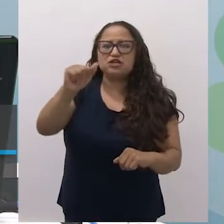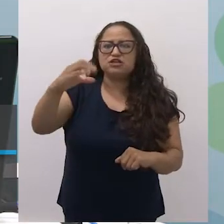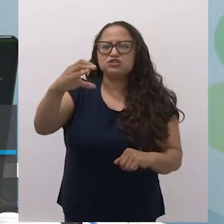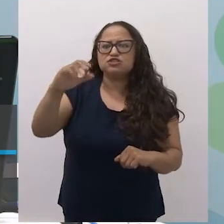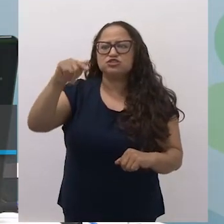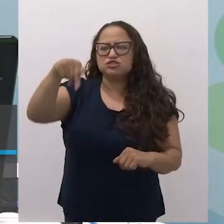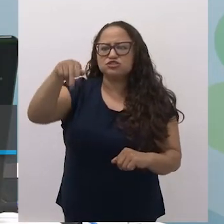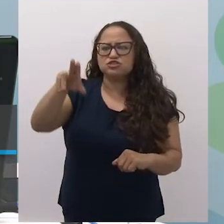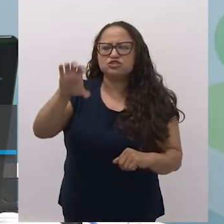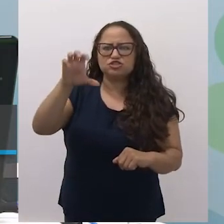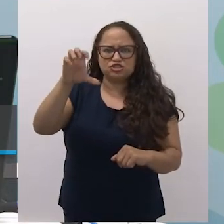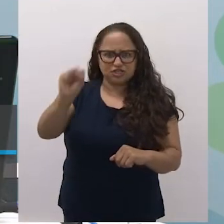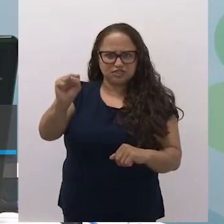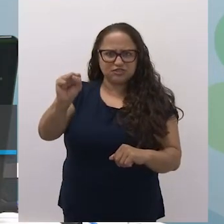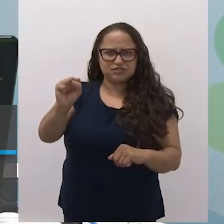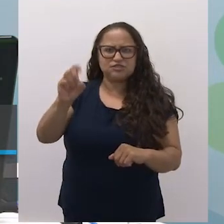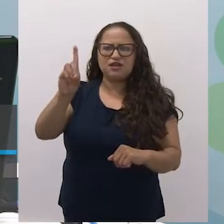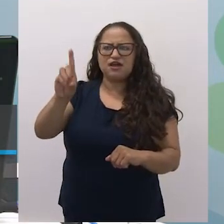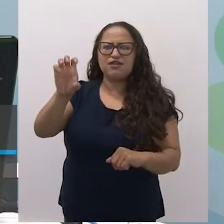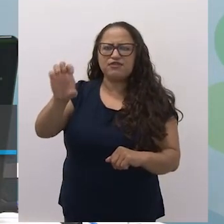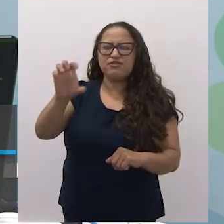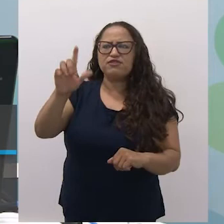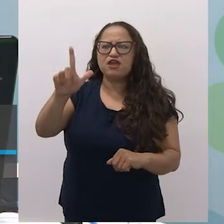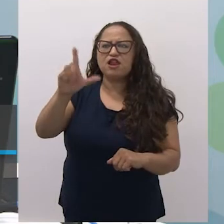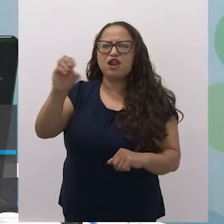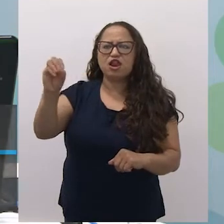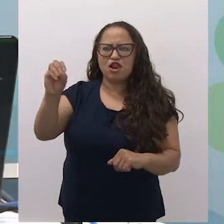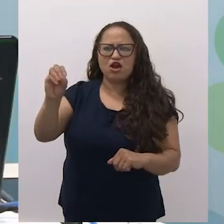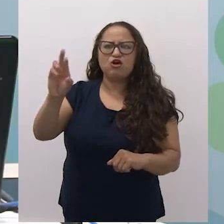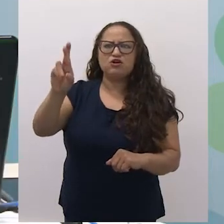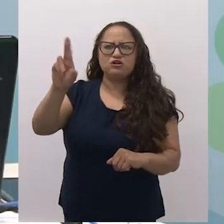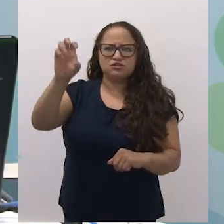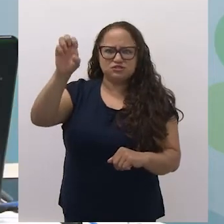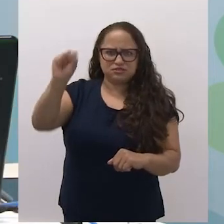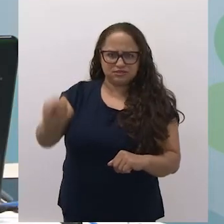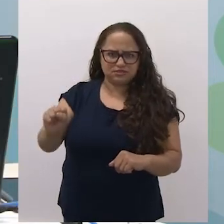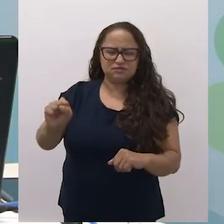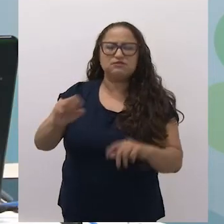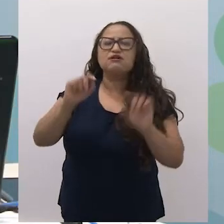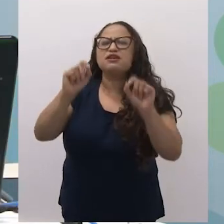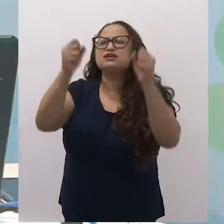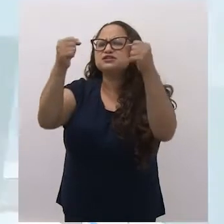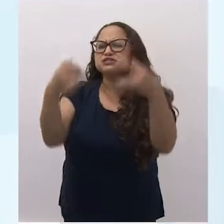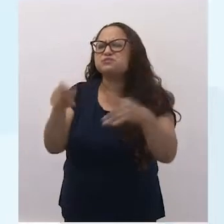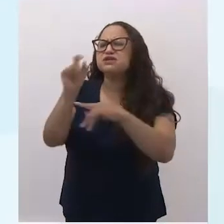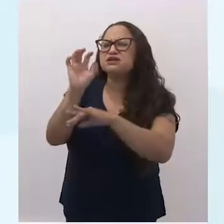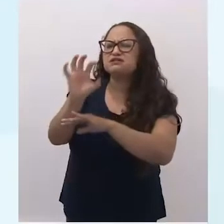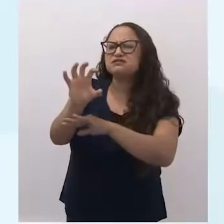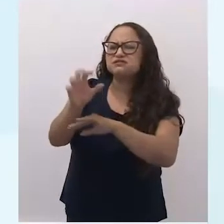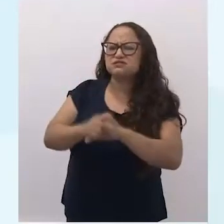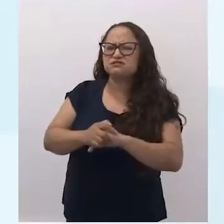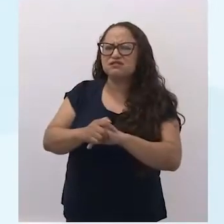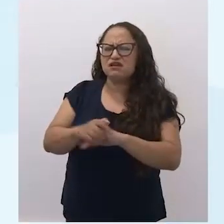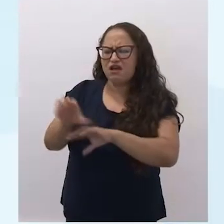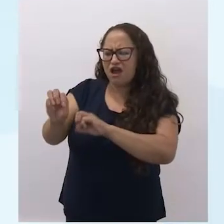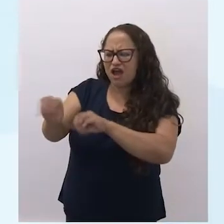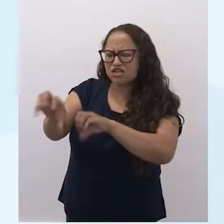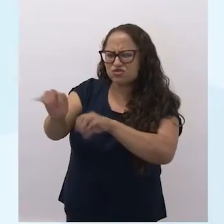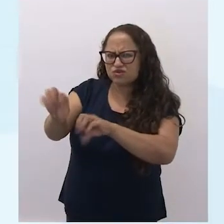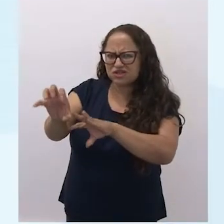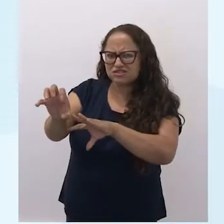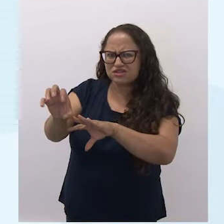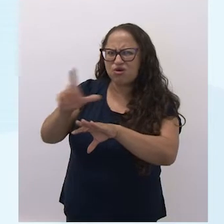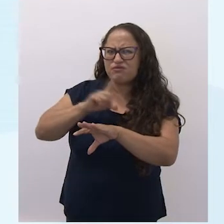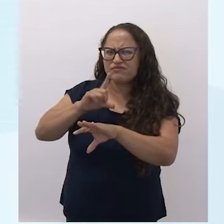uma afirmação que é reiterada no currículo paulista, e ele fala o seguinte: a educação cabe fornecer, de